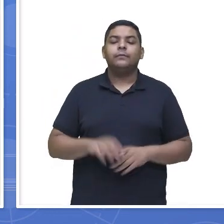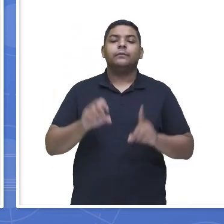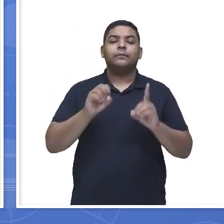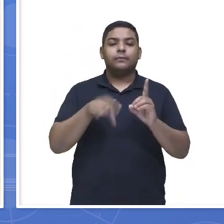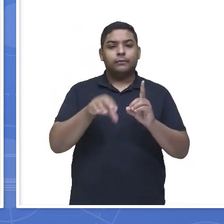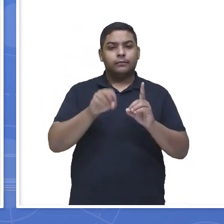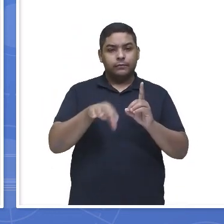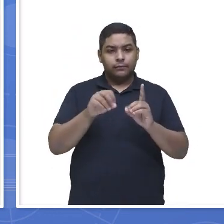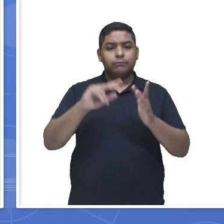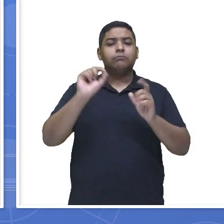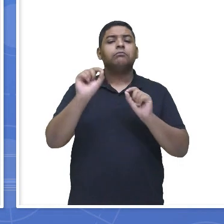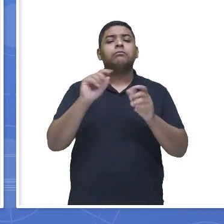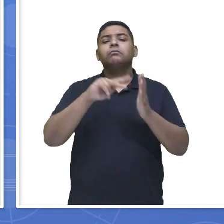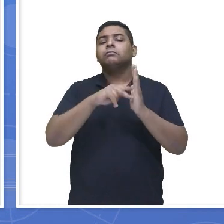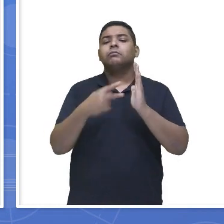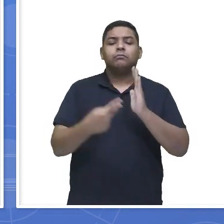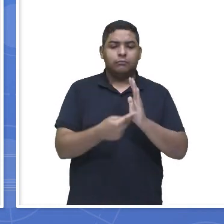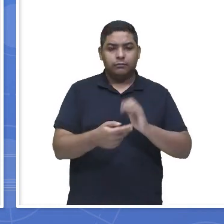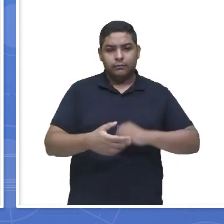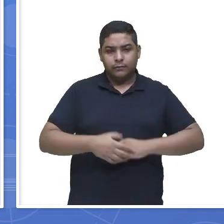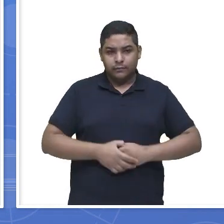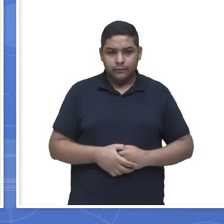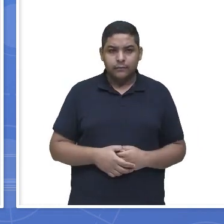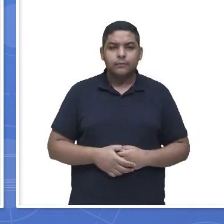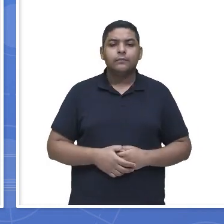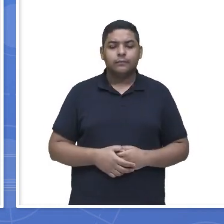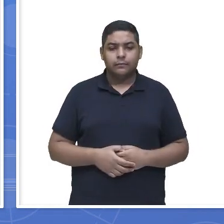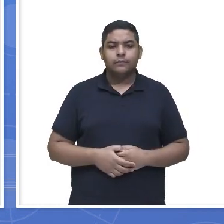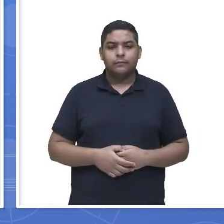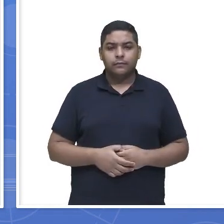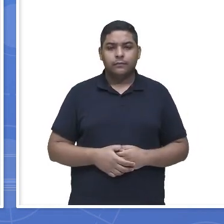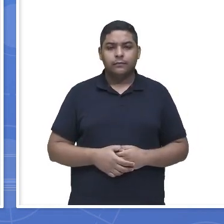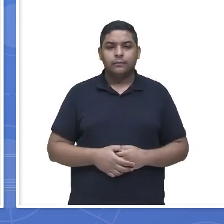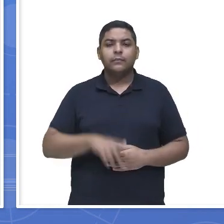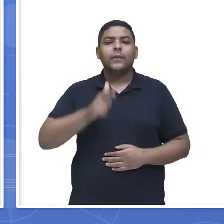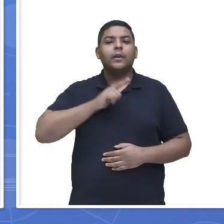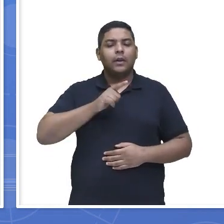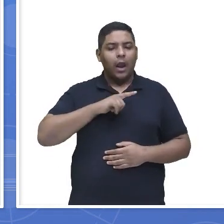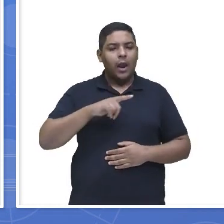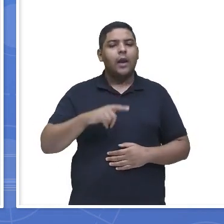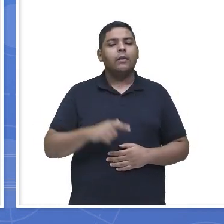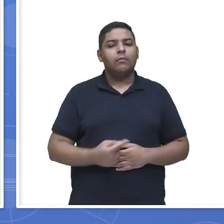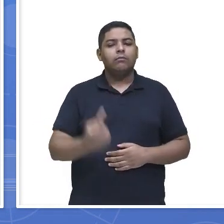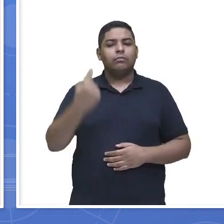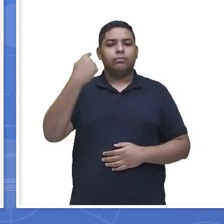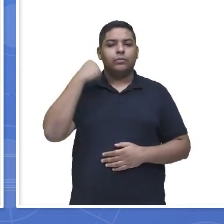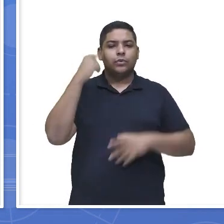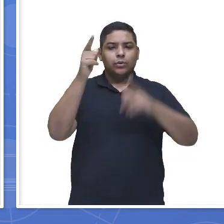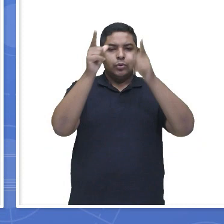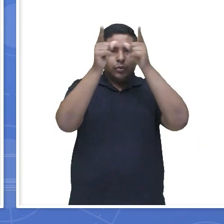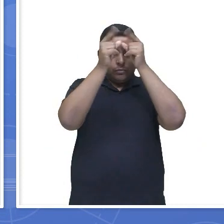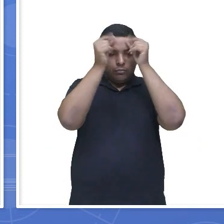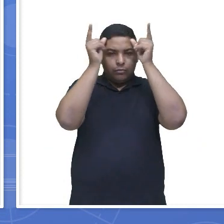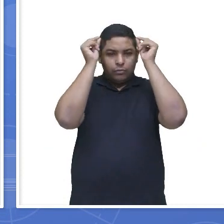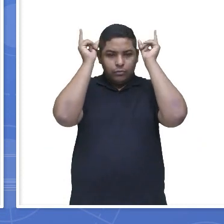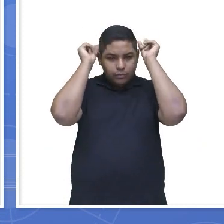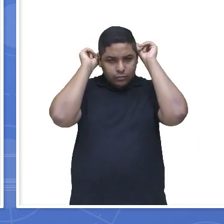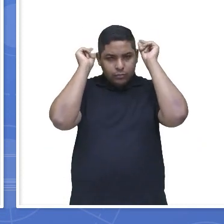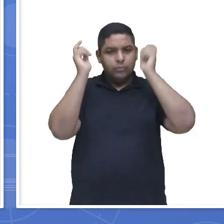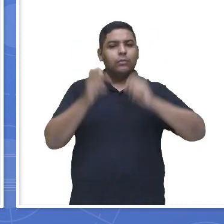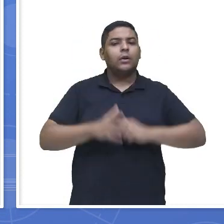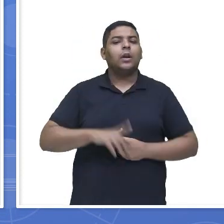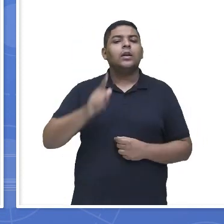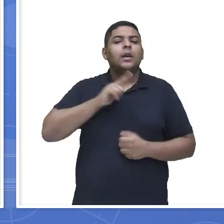dogmatismo. Vamos entender o dogmatismo? Olha só. Dogmatismo, ele vem do grego, né? Dogmatikos, que significa,